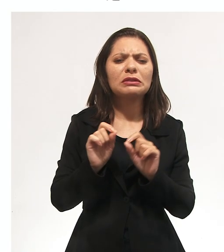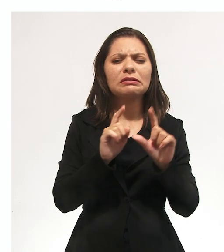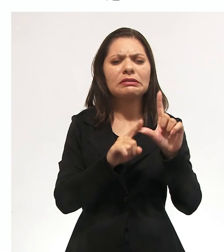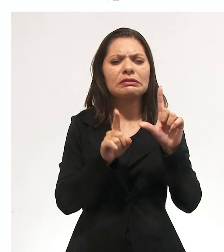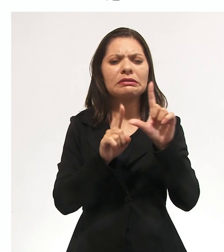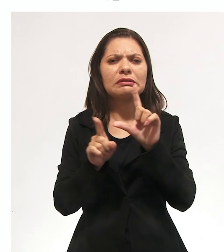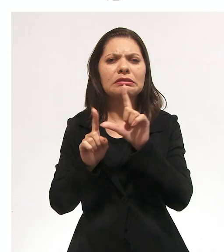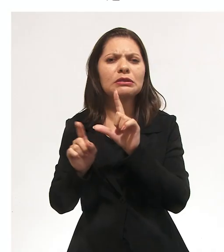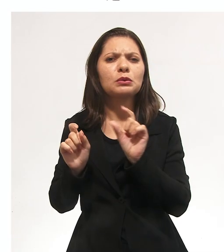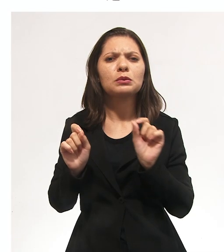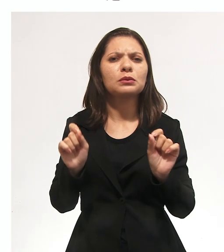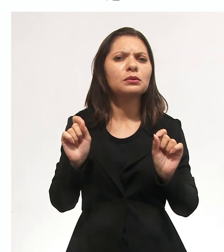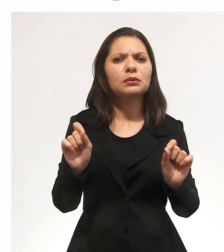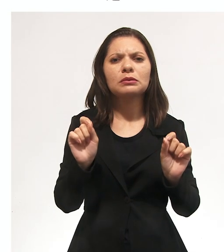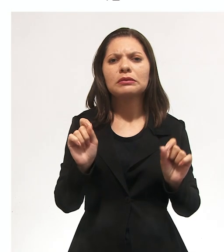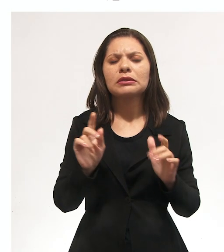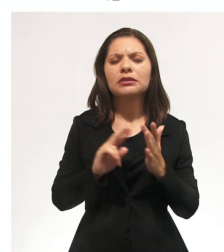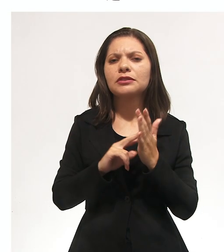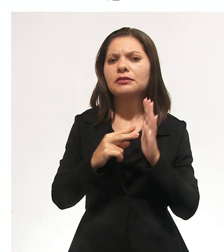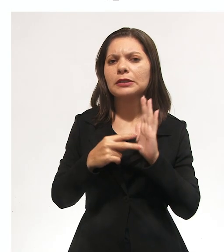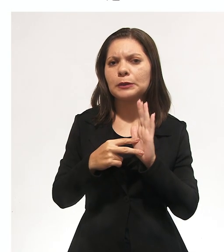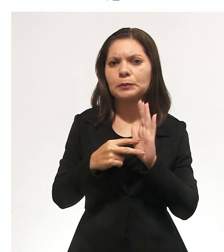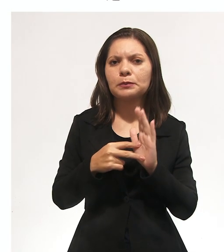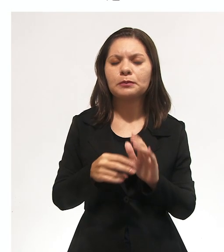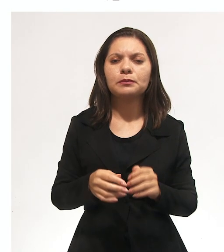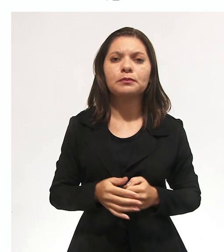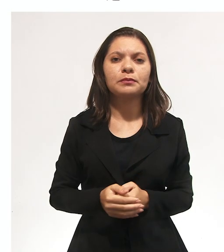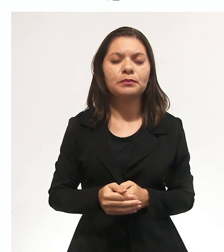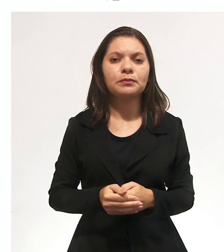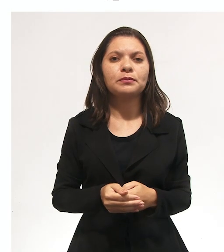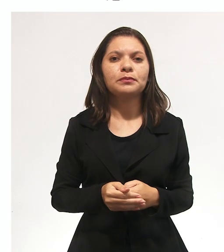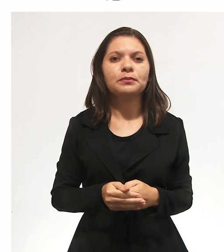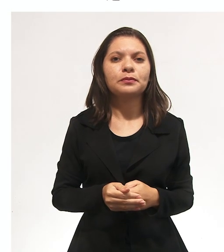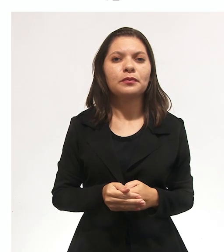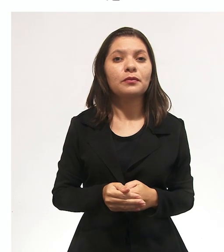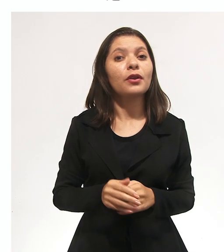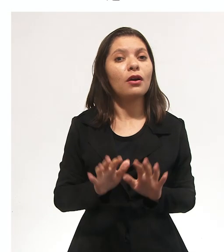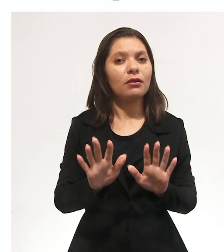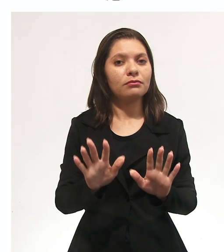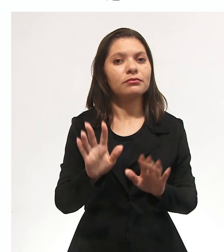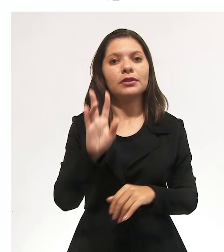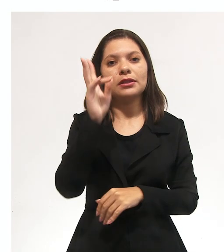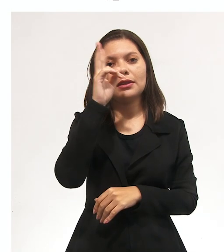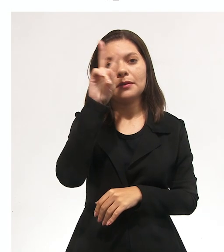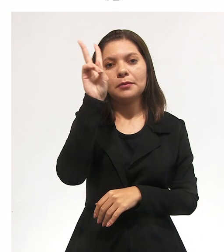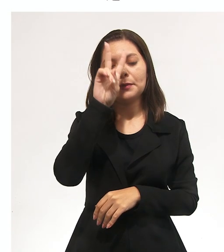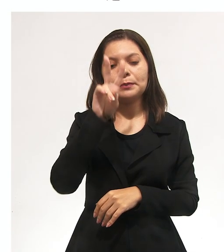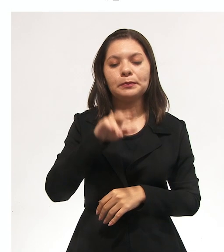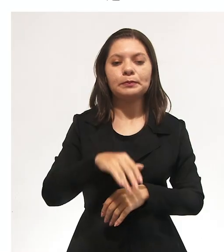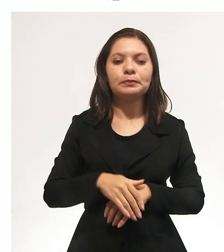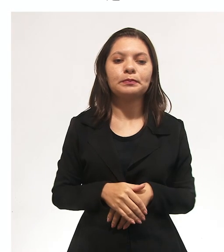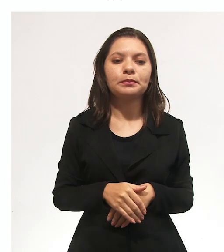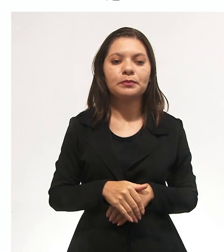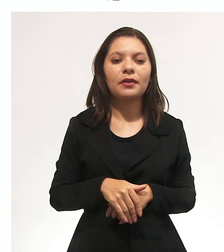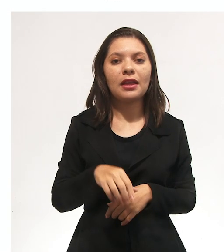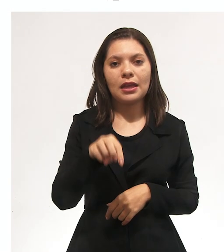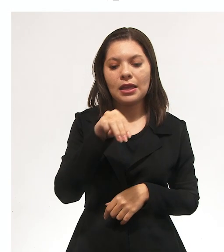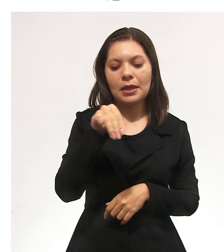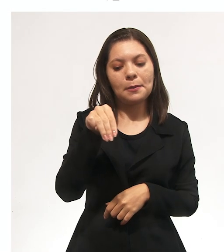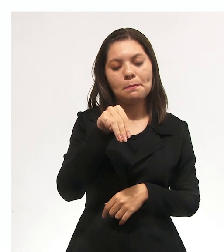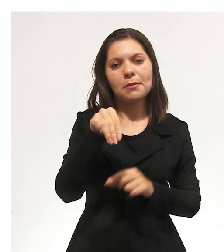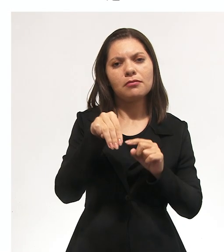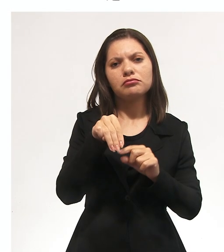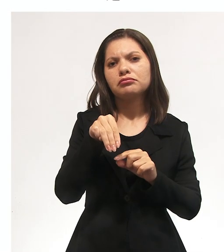esse C, esse I vezes o N? Para lembrar, M, né,